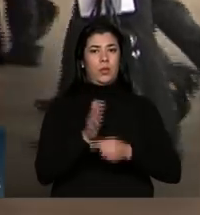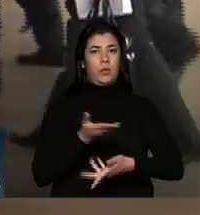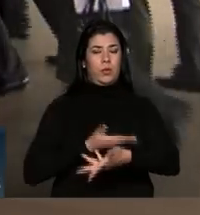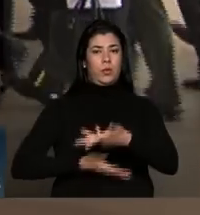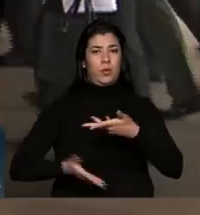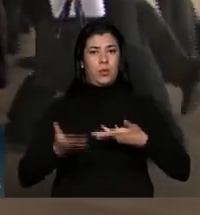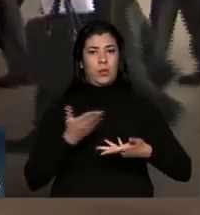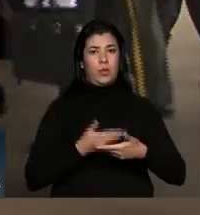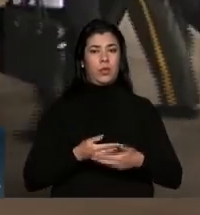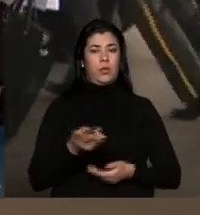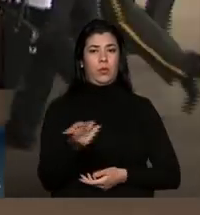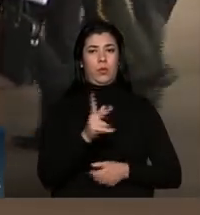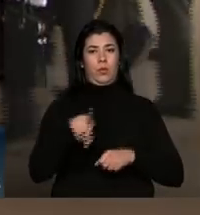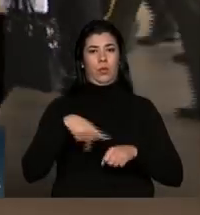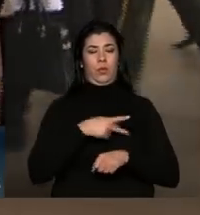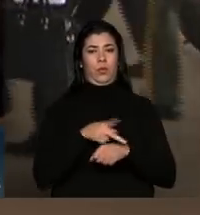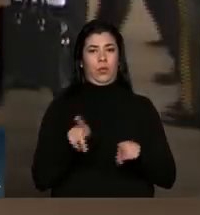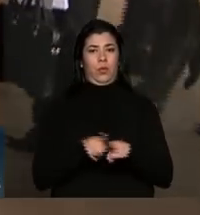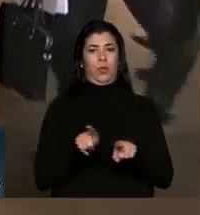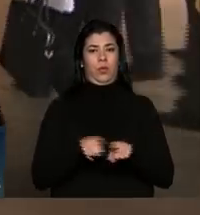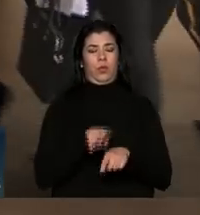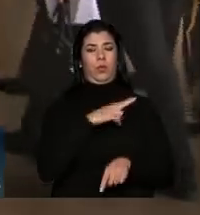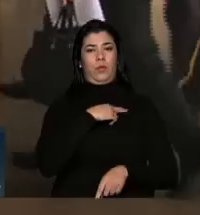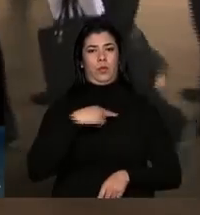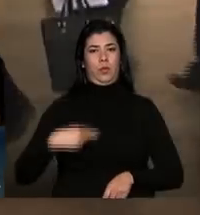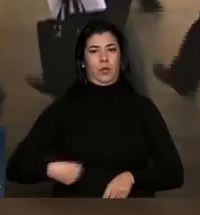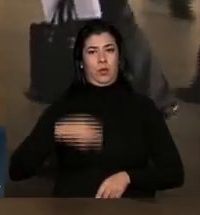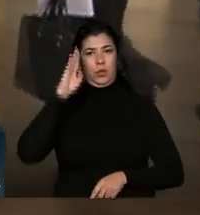relações bilaterais entre Brasil e China.